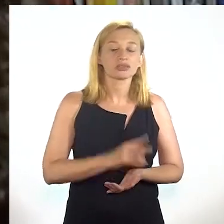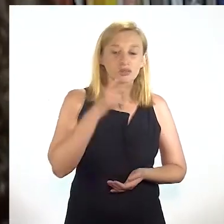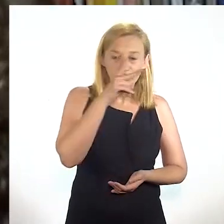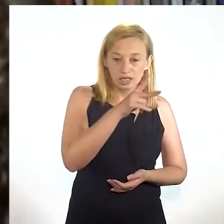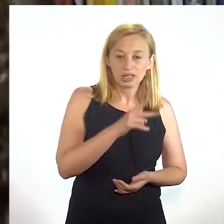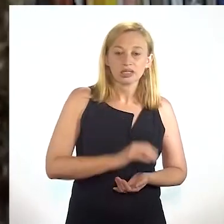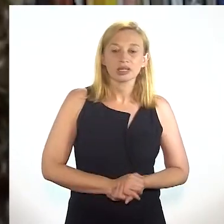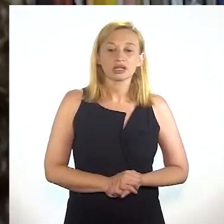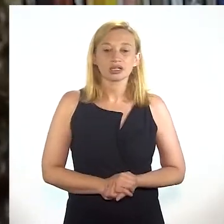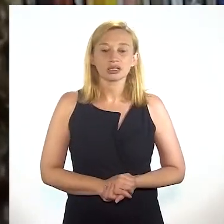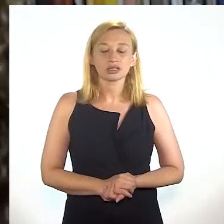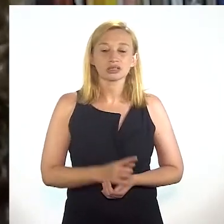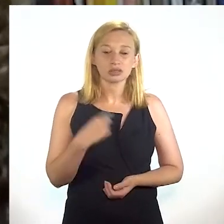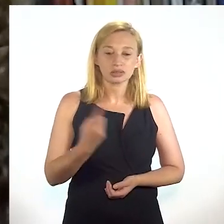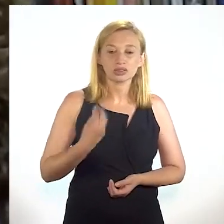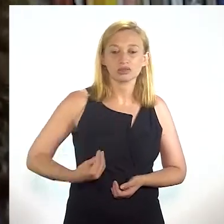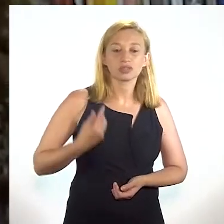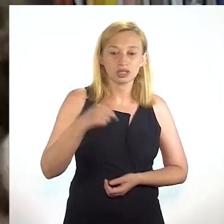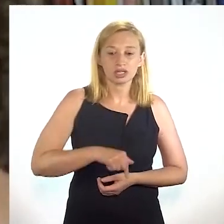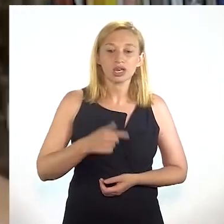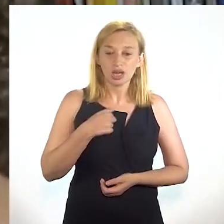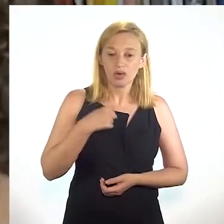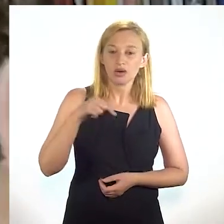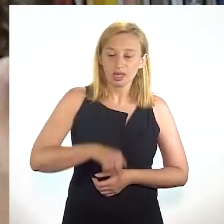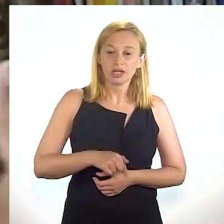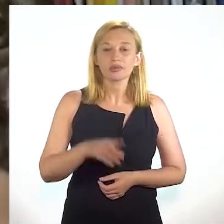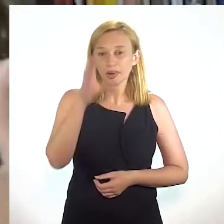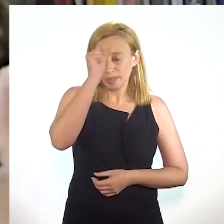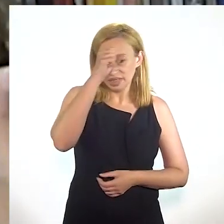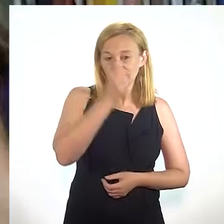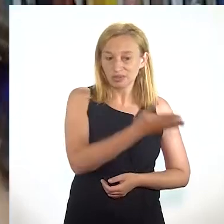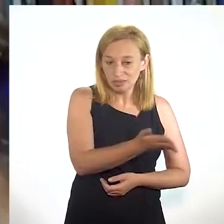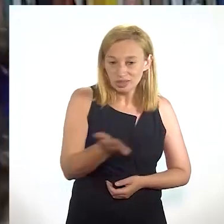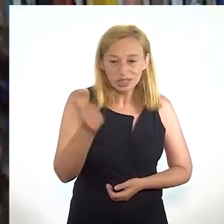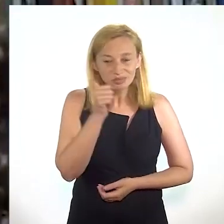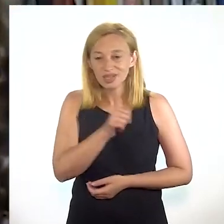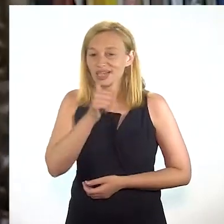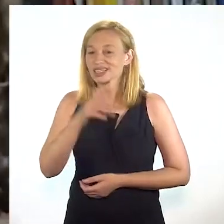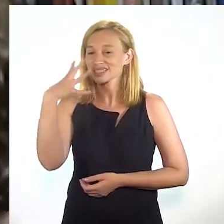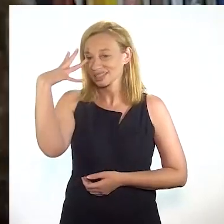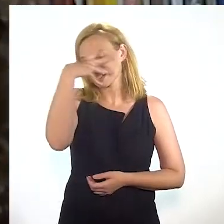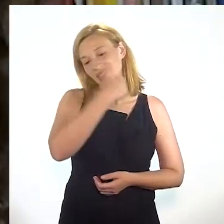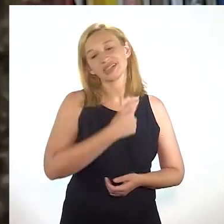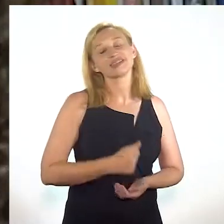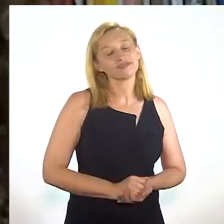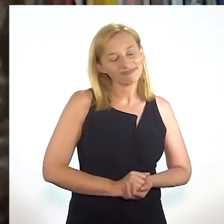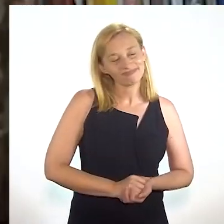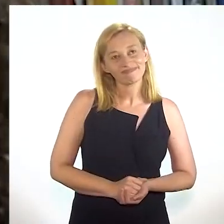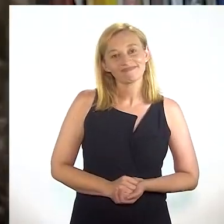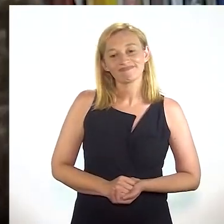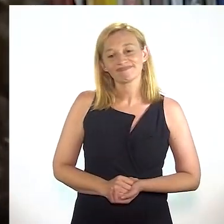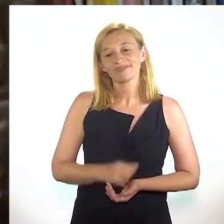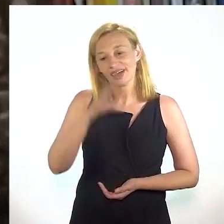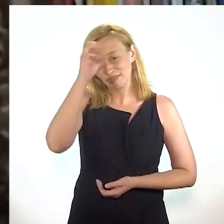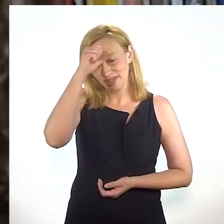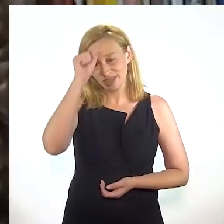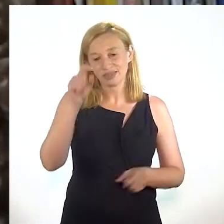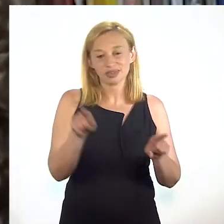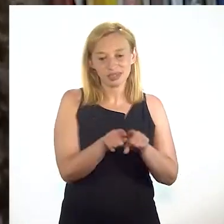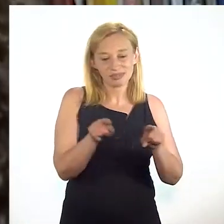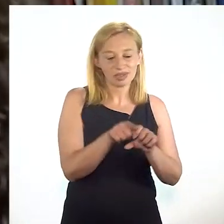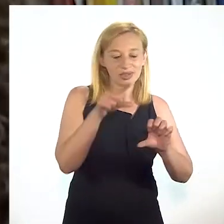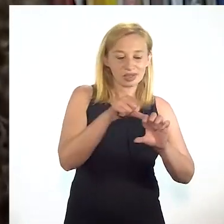gente realmente fortalecer isso. Nós estamos aqui, eu estou aqui, para aprender com essas mulheres maravilhosas da